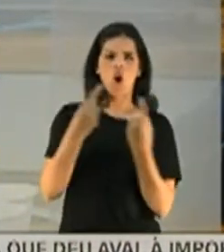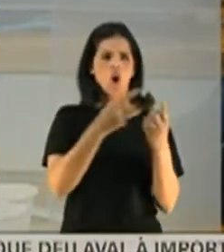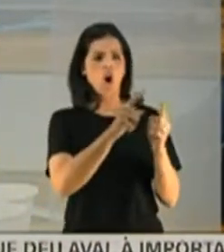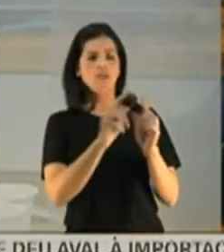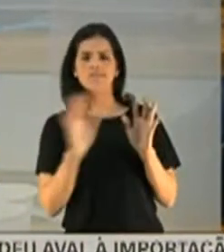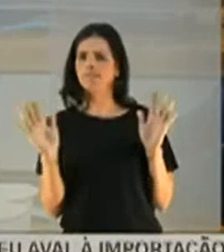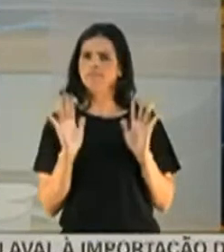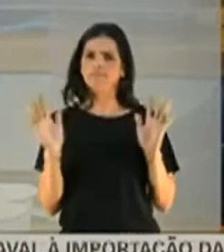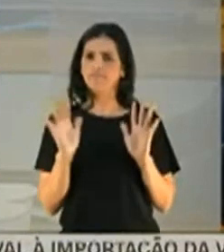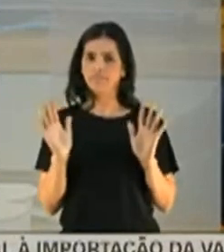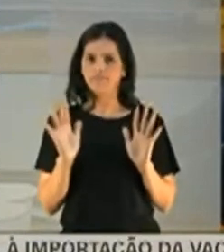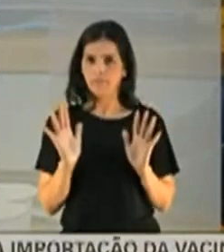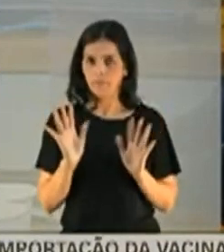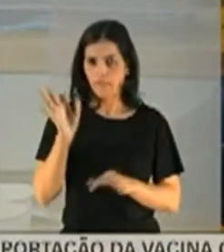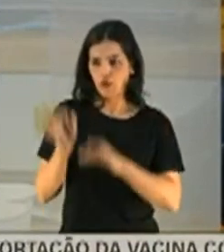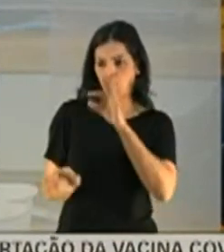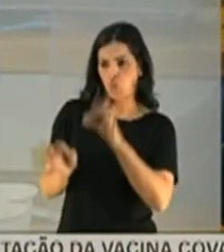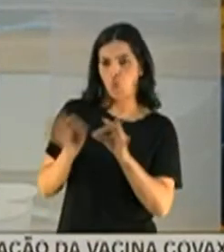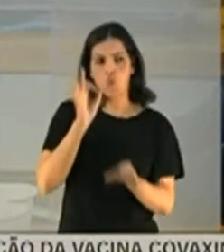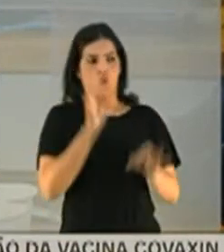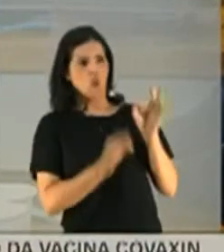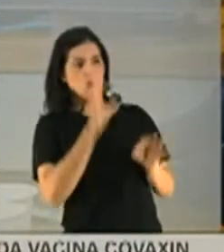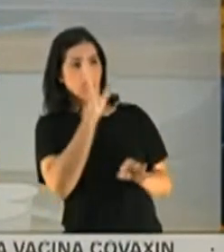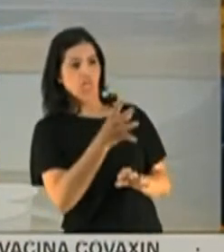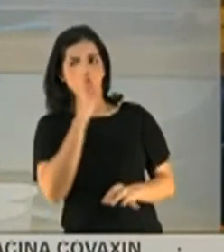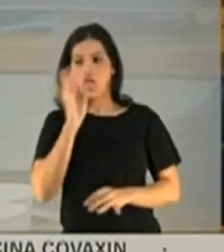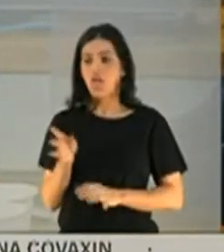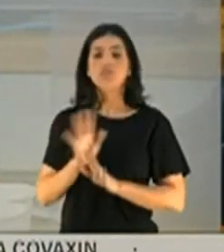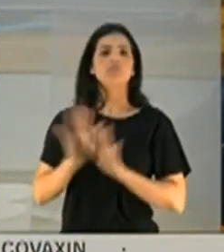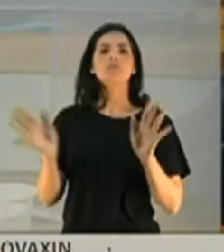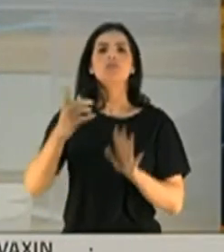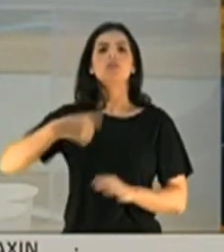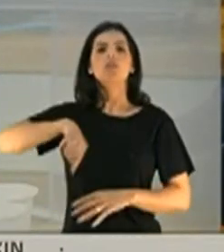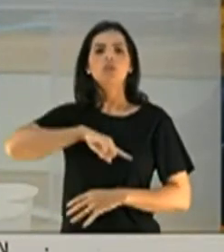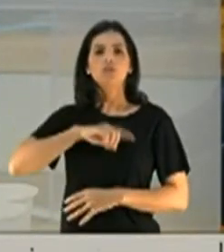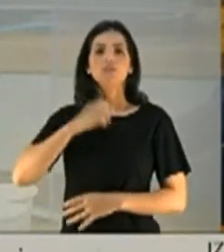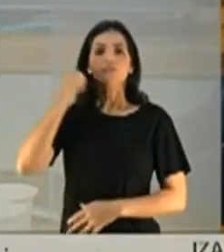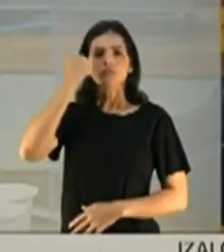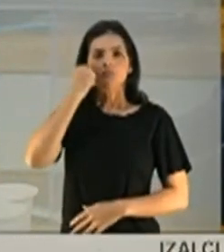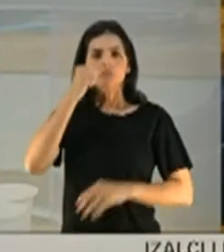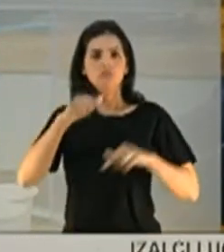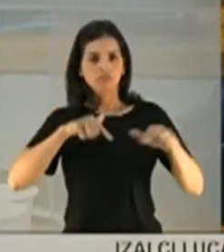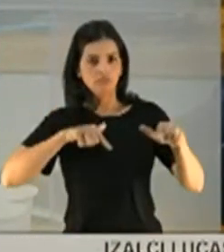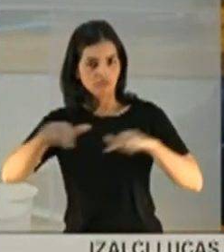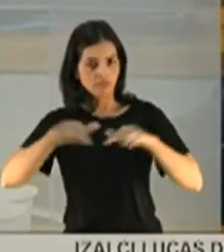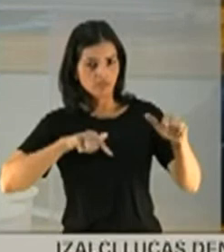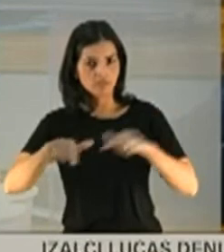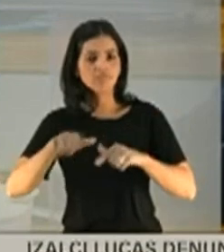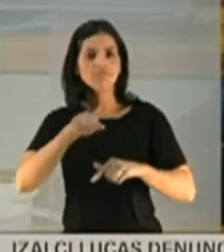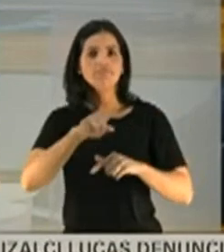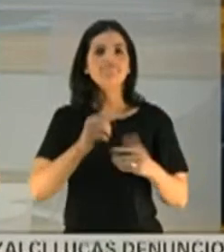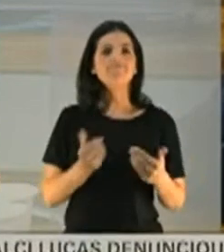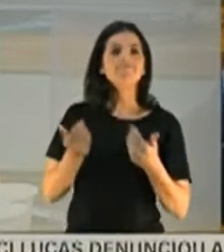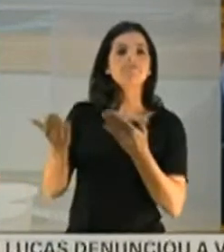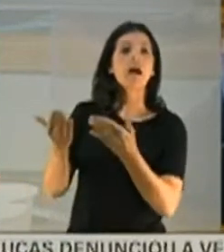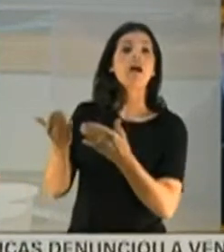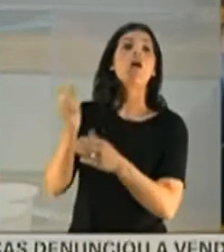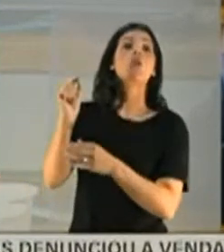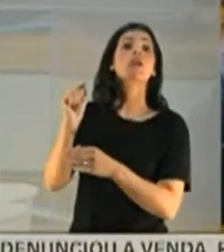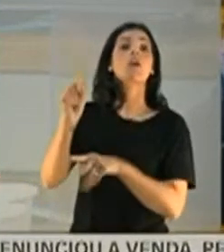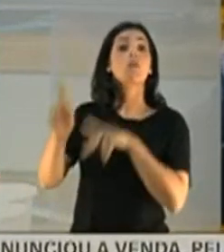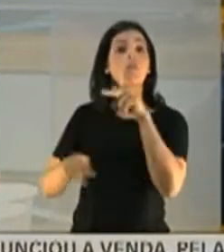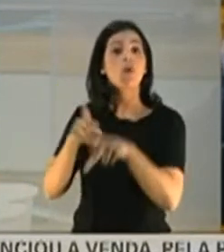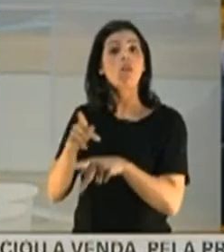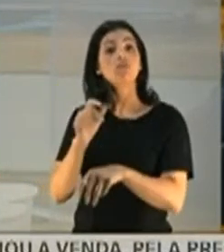de um outro lado, mas que a gente possa fazer o nosso trabalho e atender à expectativa da sociedade que